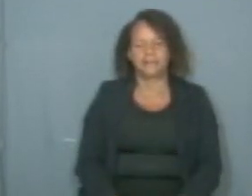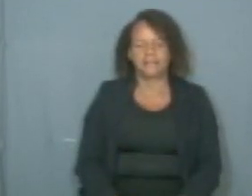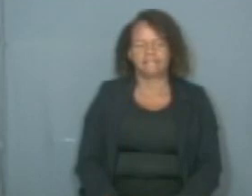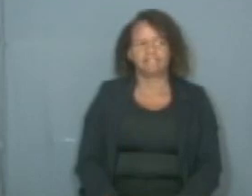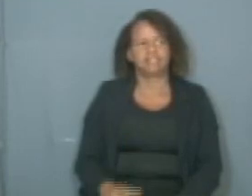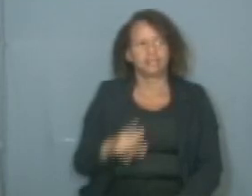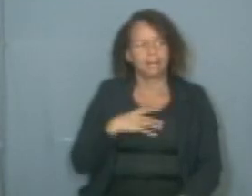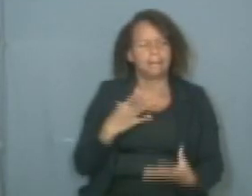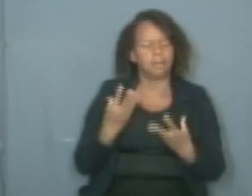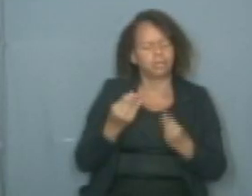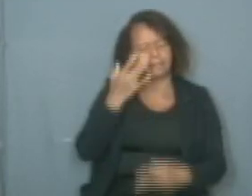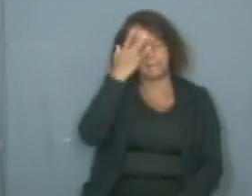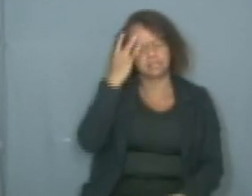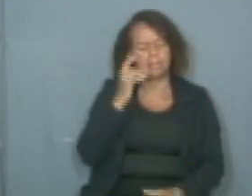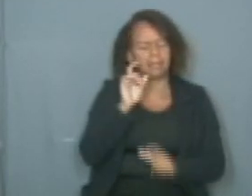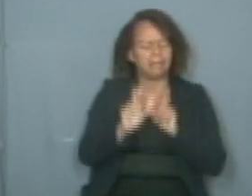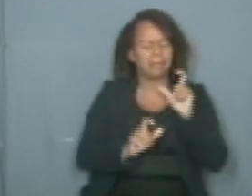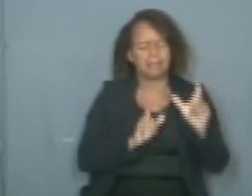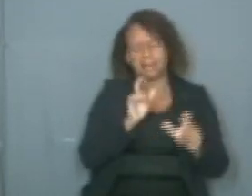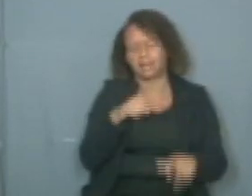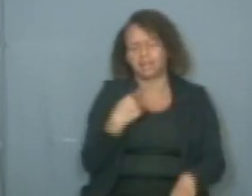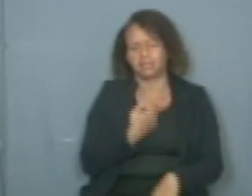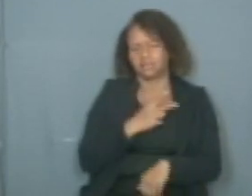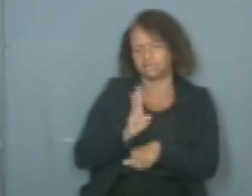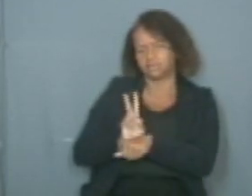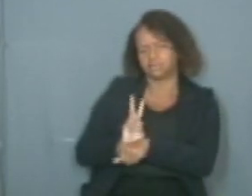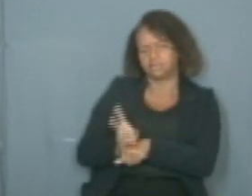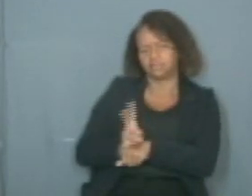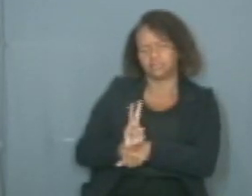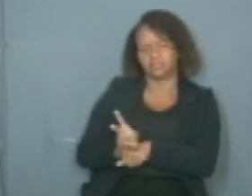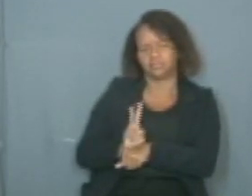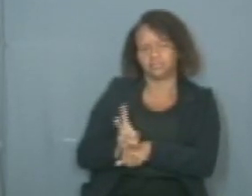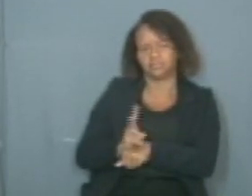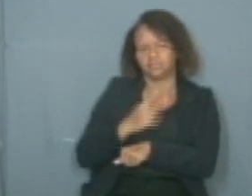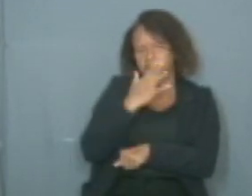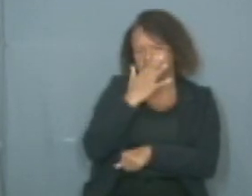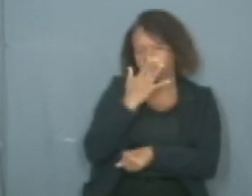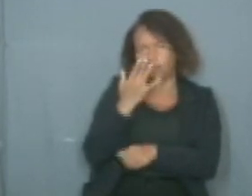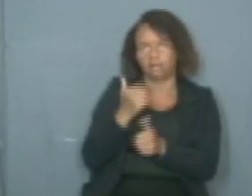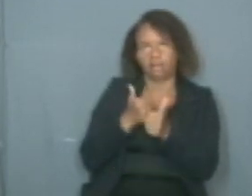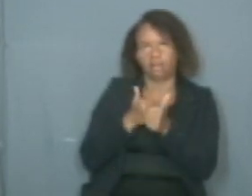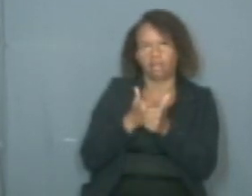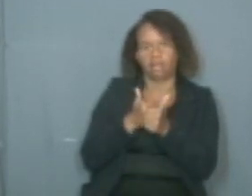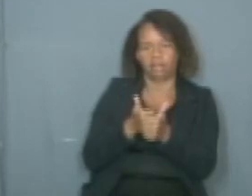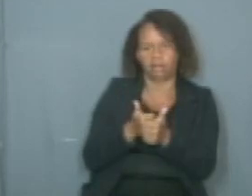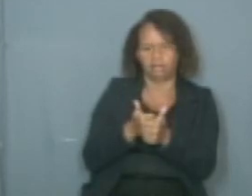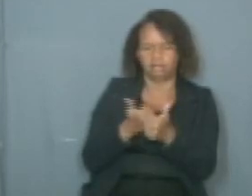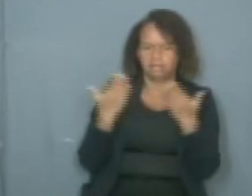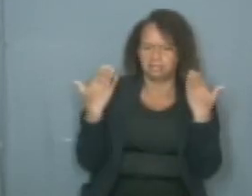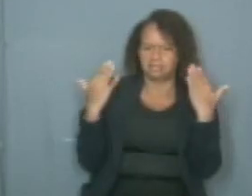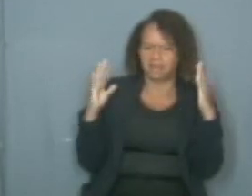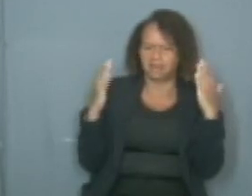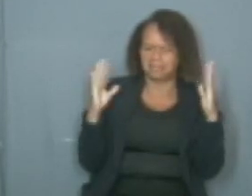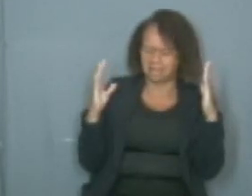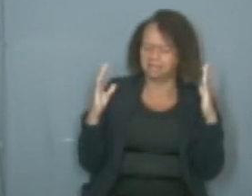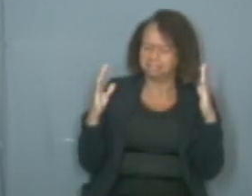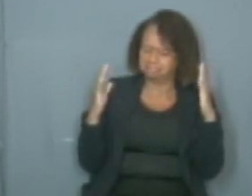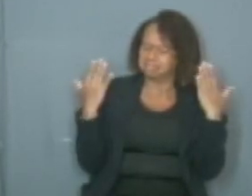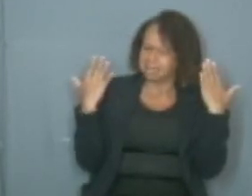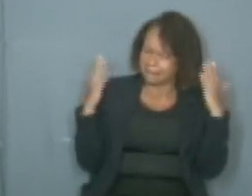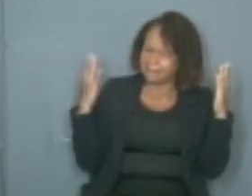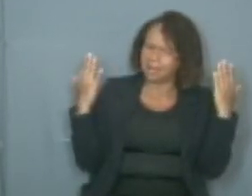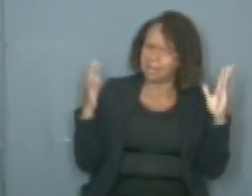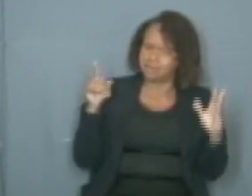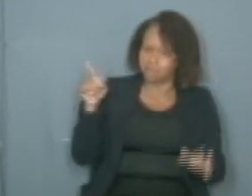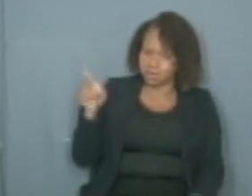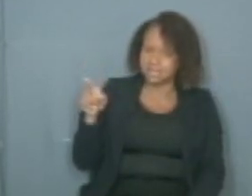Tem muita gente falando, Eduardo, que as nossas fiscalizações estão sendo midiáticas. Parabéns. Parabéns,